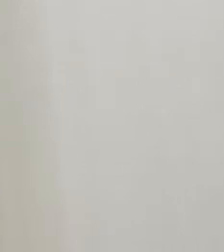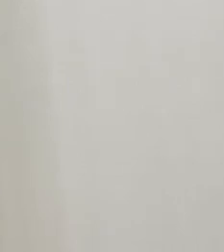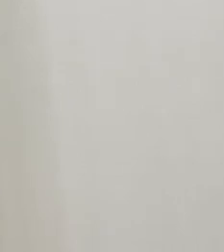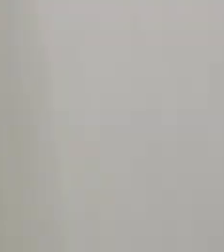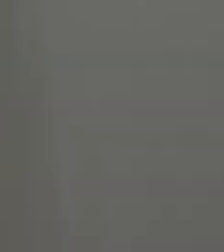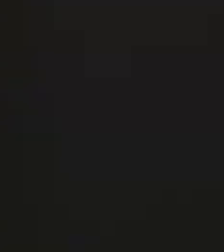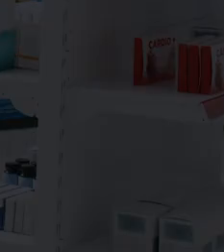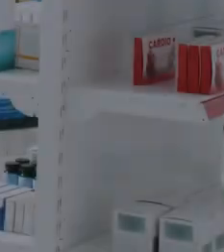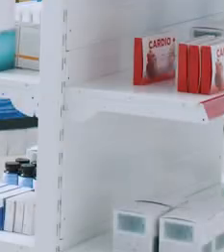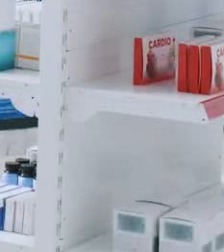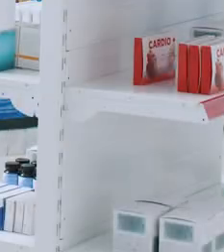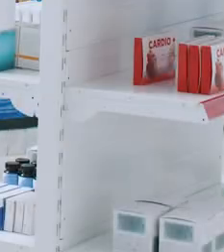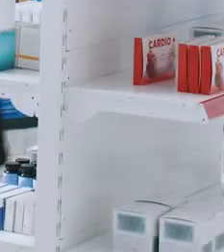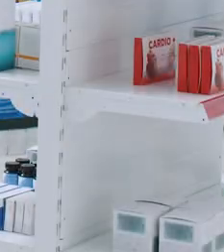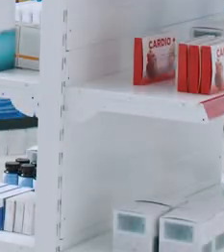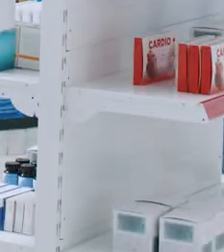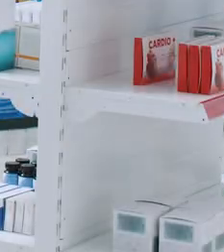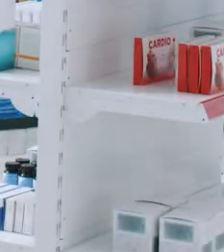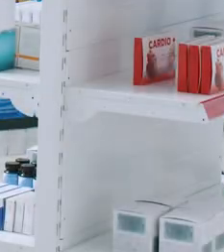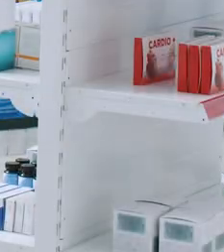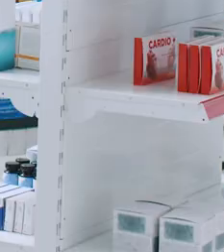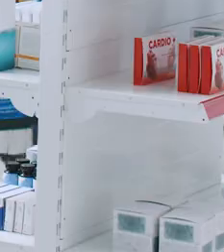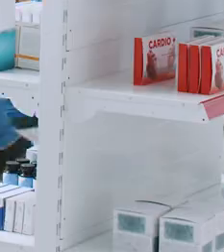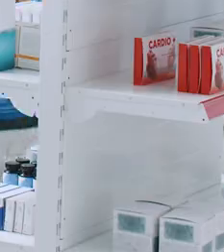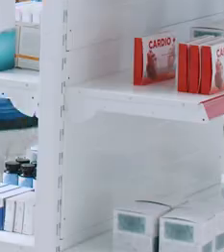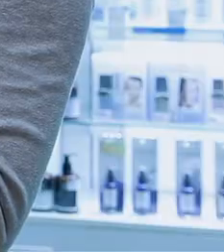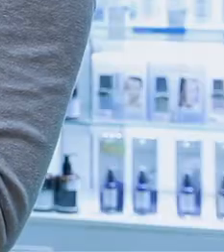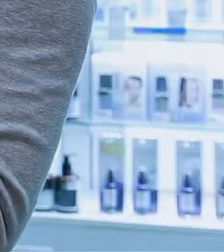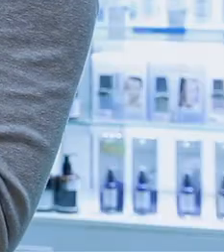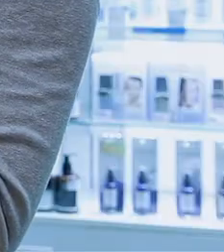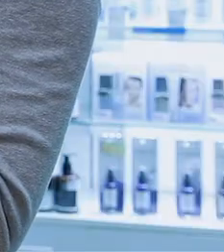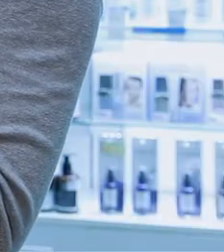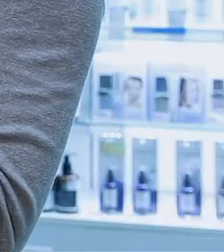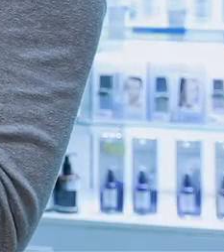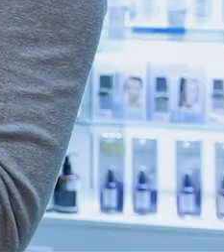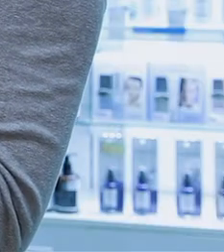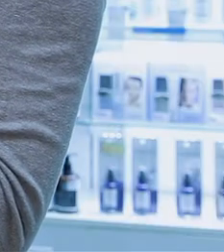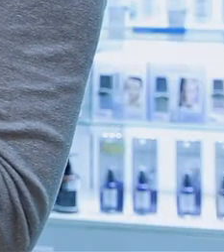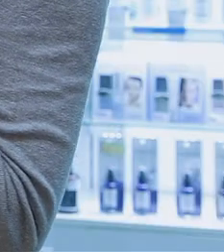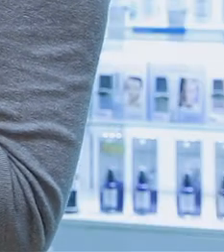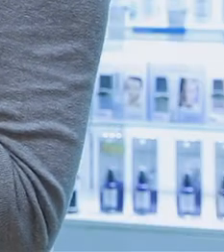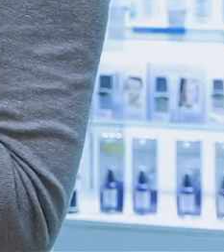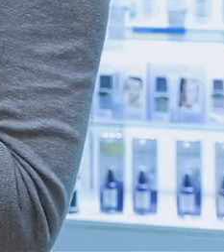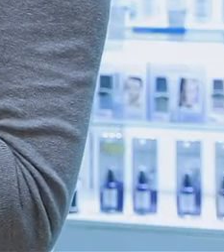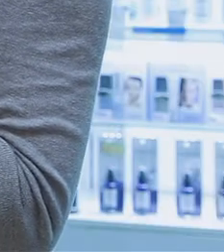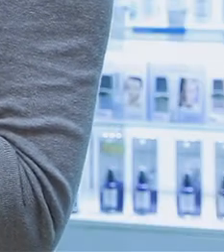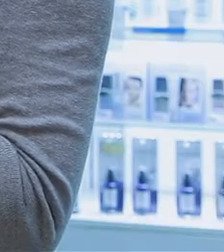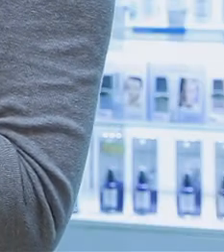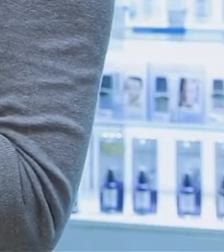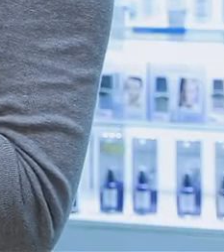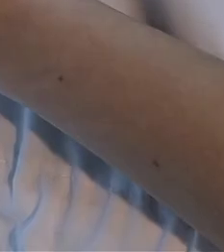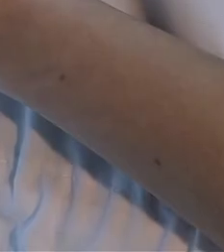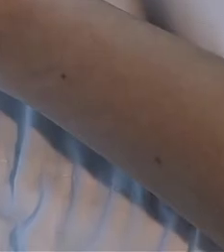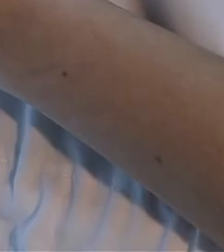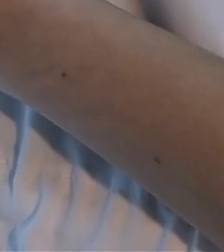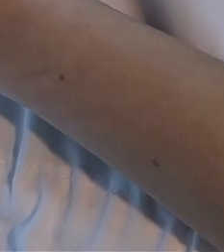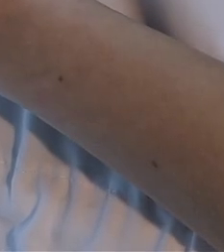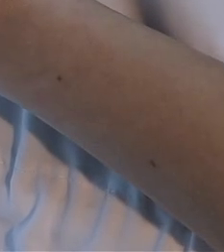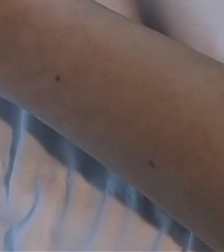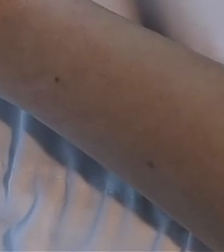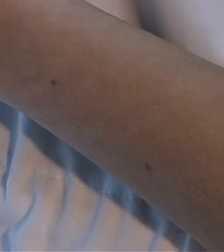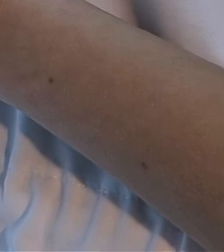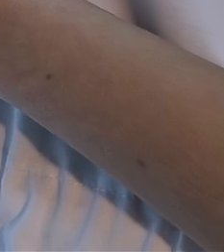lei de sua autoria que permite que farmácias e drogarias comercializam produtos não medicamentosos o